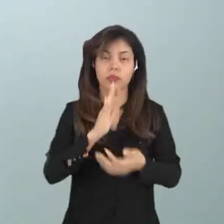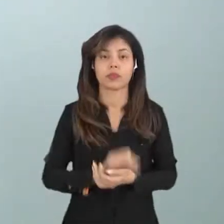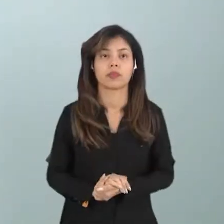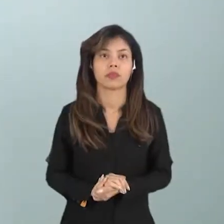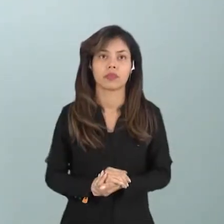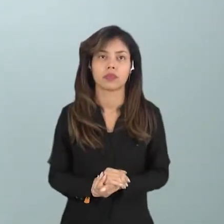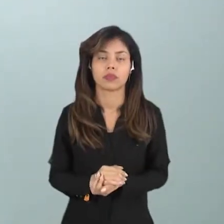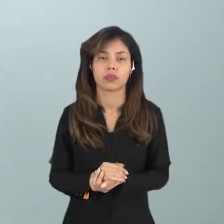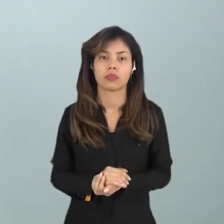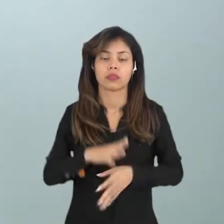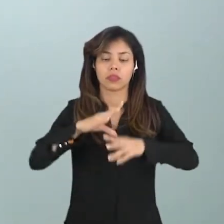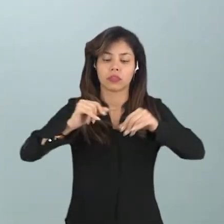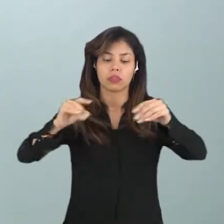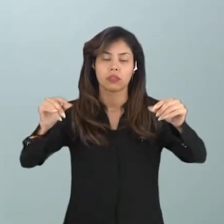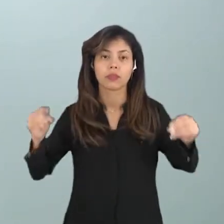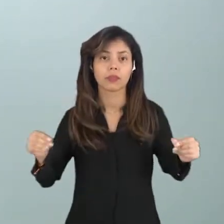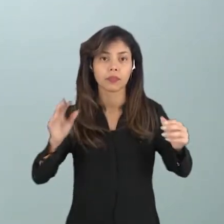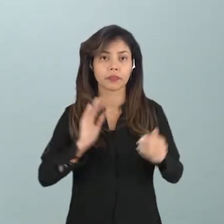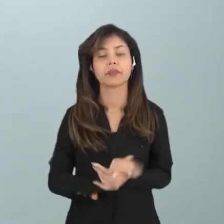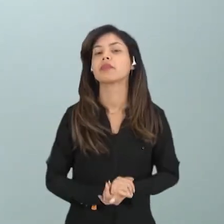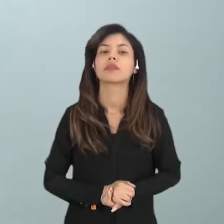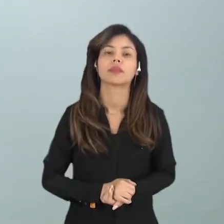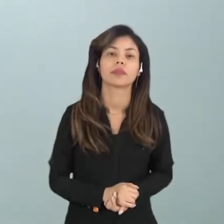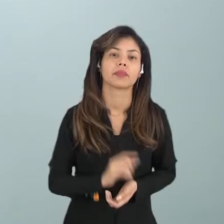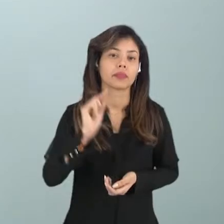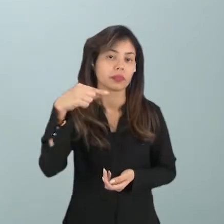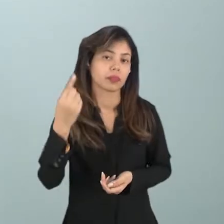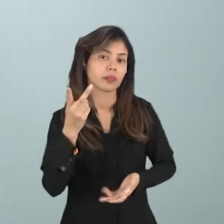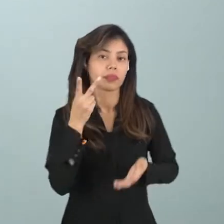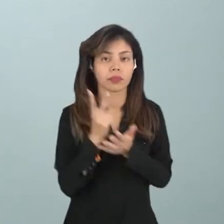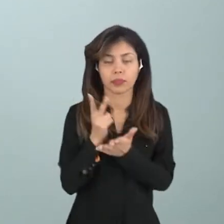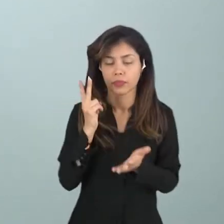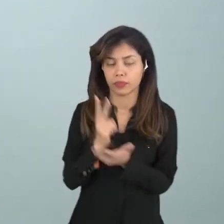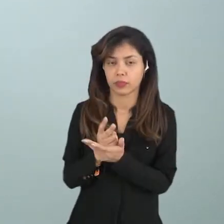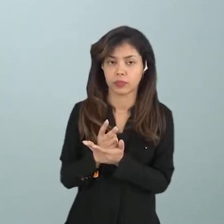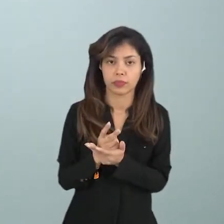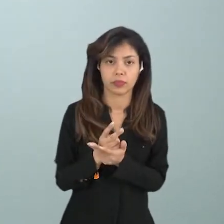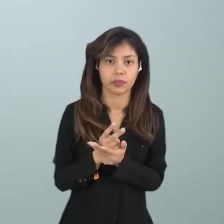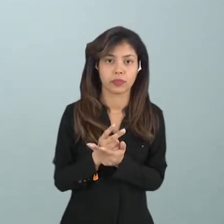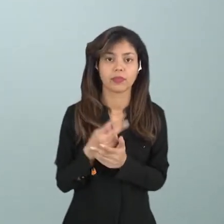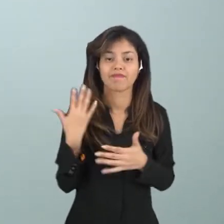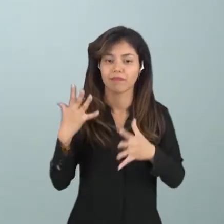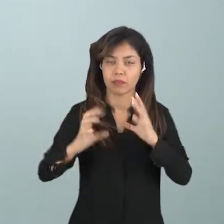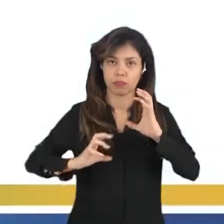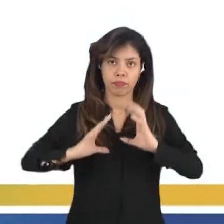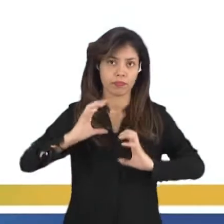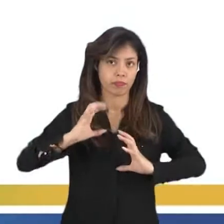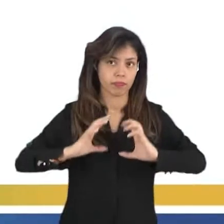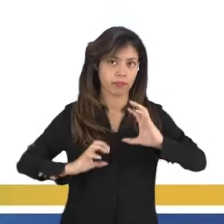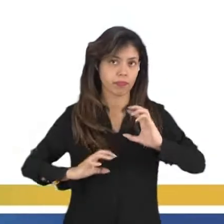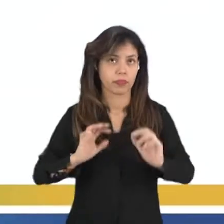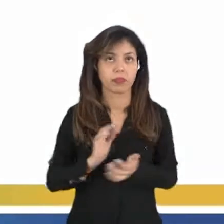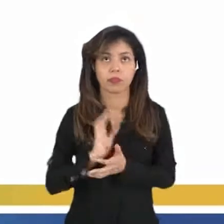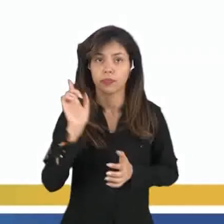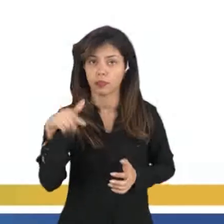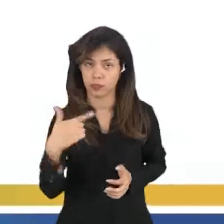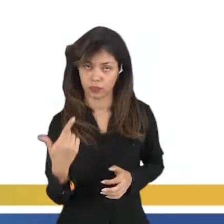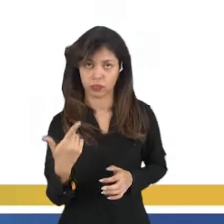em porções territoriais, então ali ficou sempre um palco de conflitos. Então outro caso